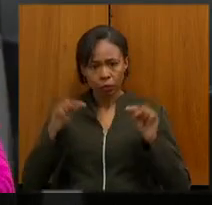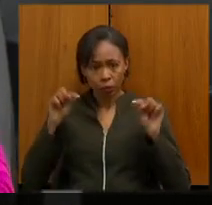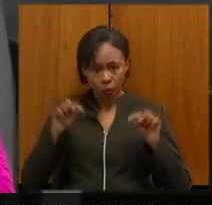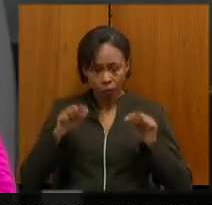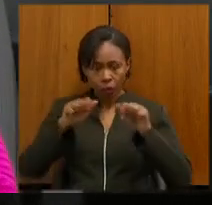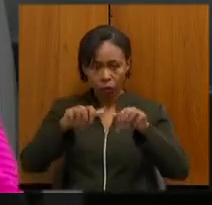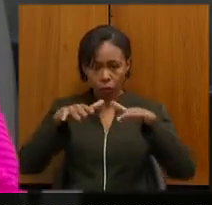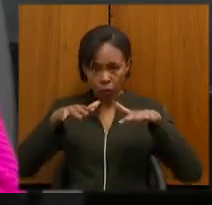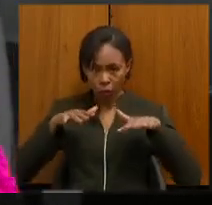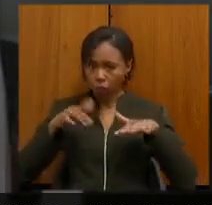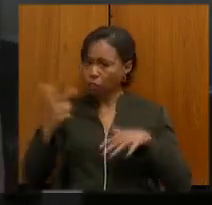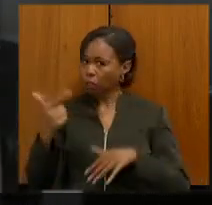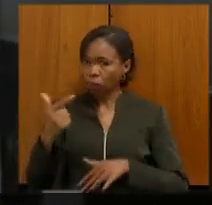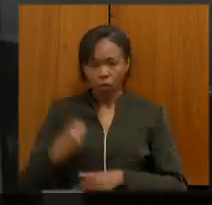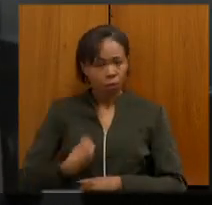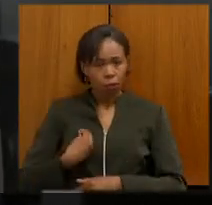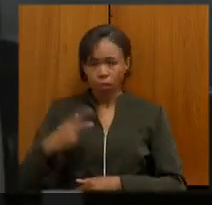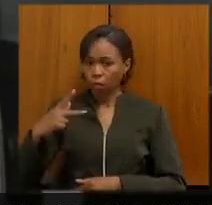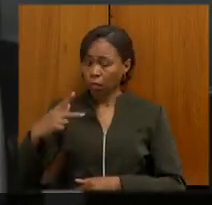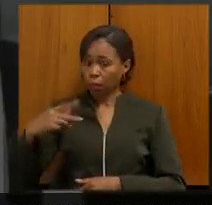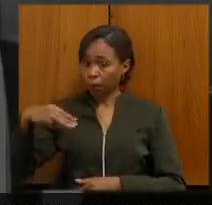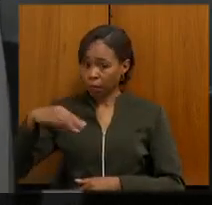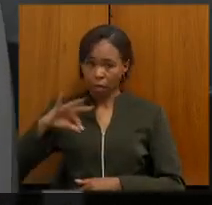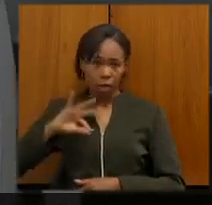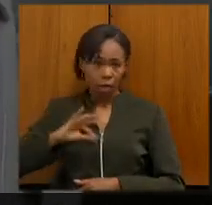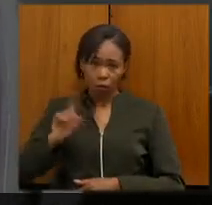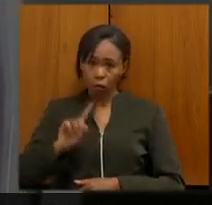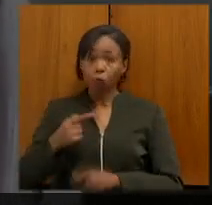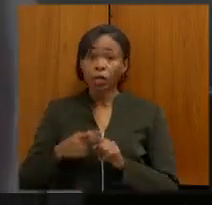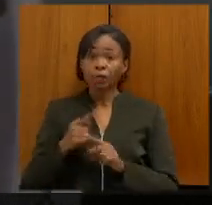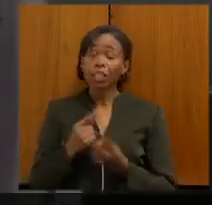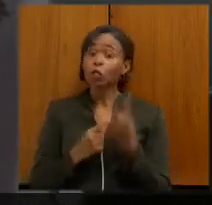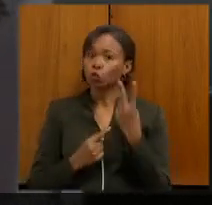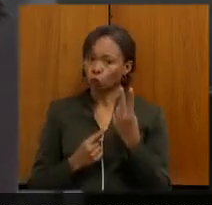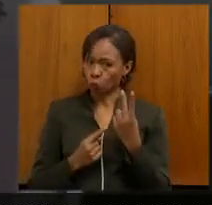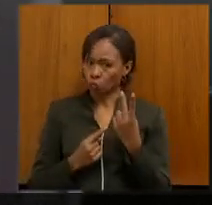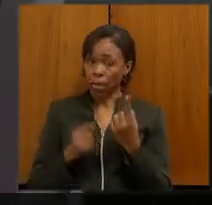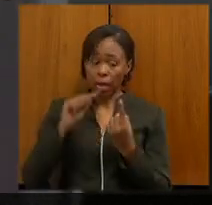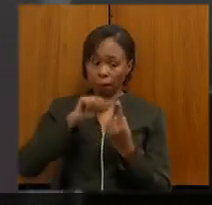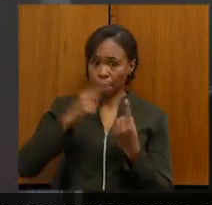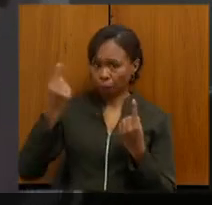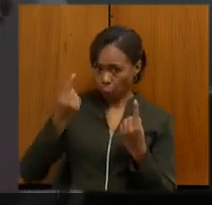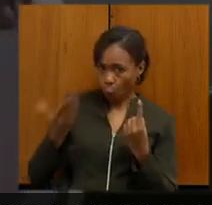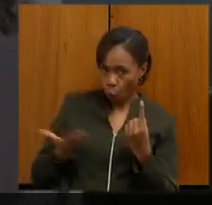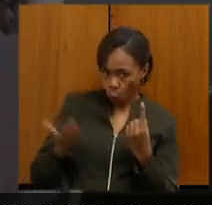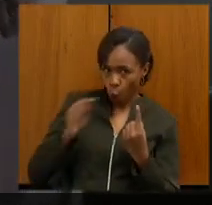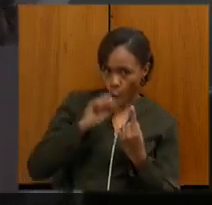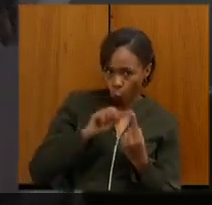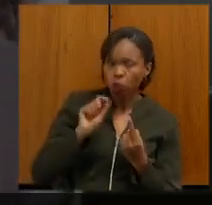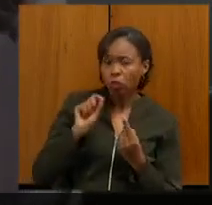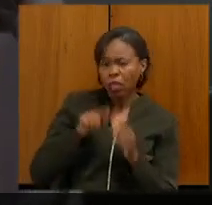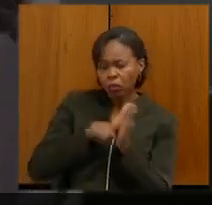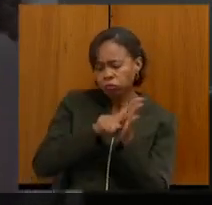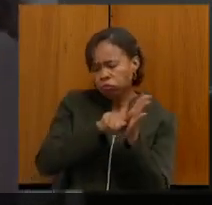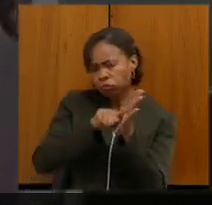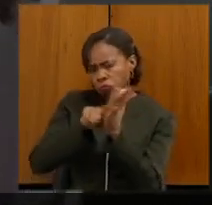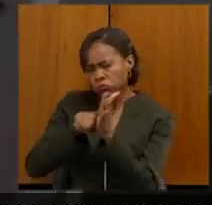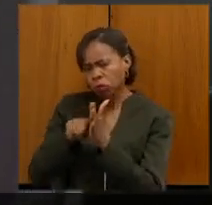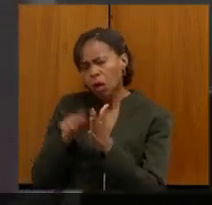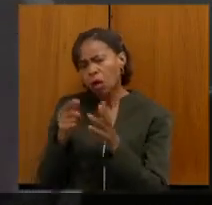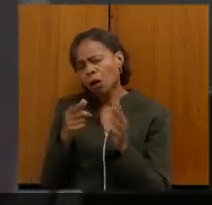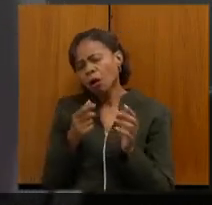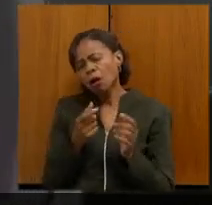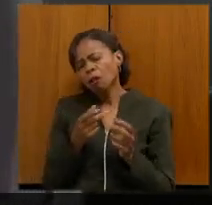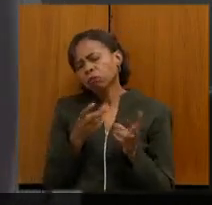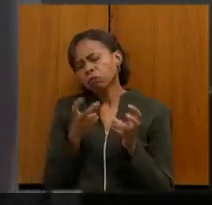não vê a presença da polícia militar porque essa vai ser duas audiências essa primeira é um diagnóstico ouvir um pouco